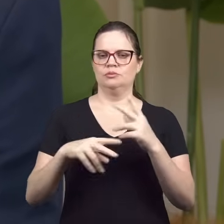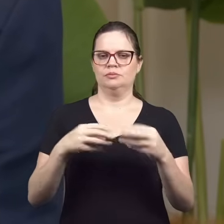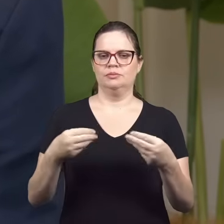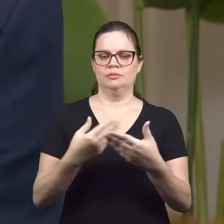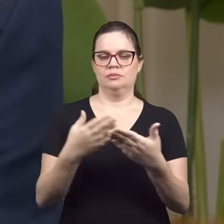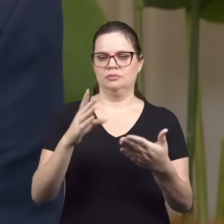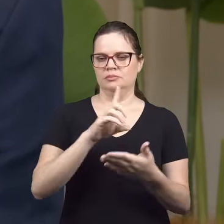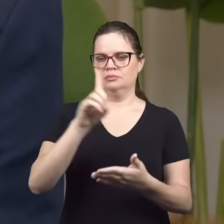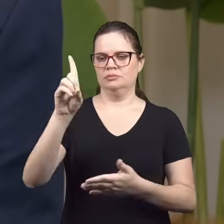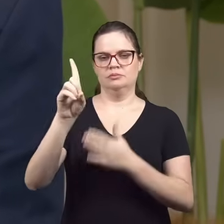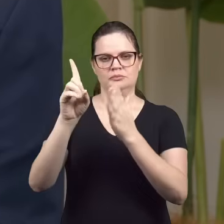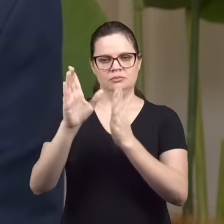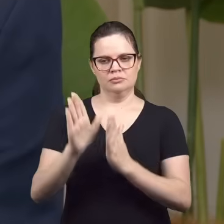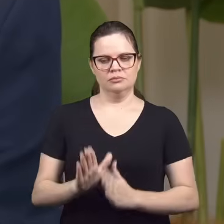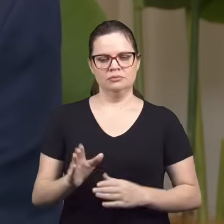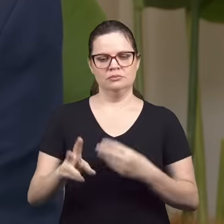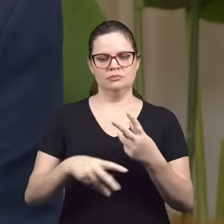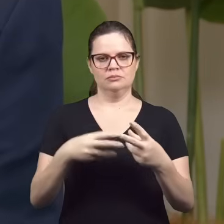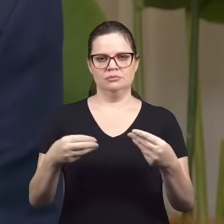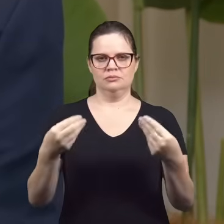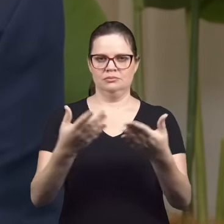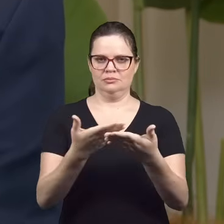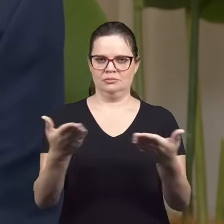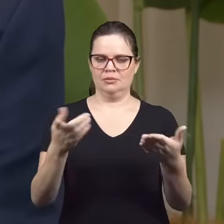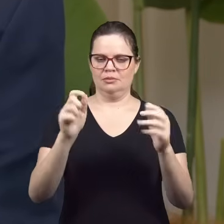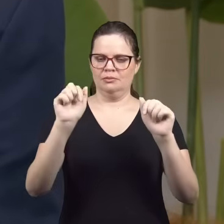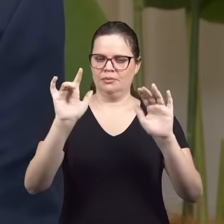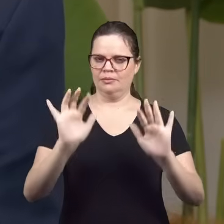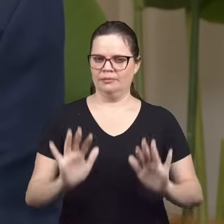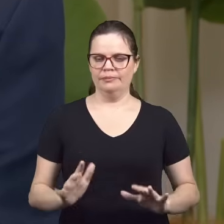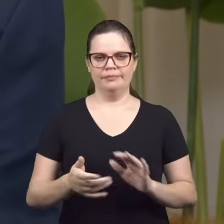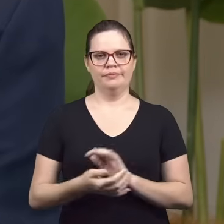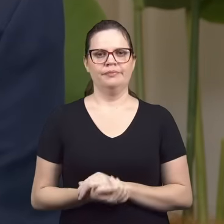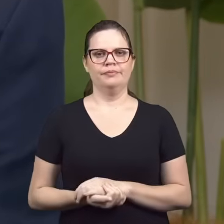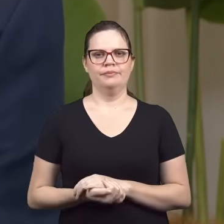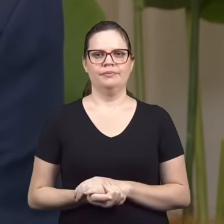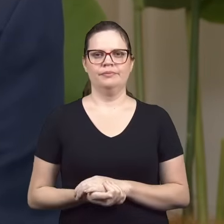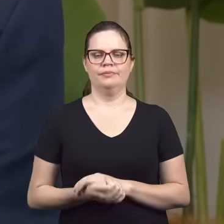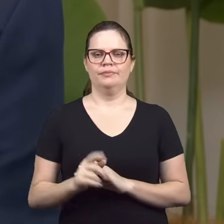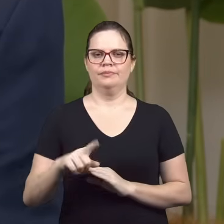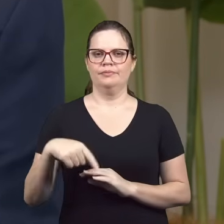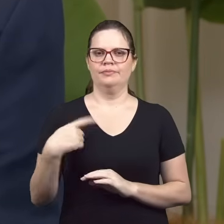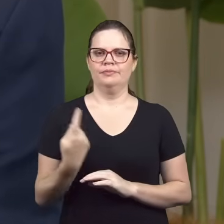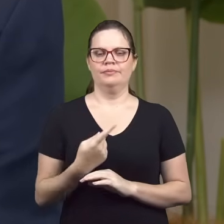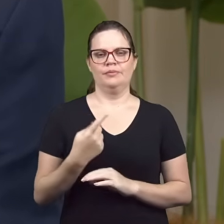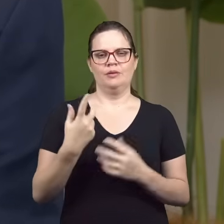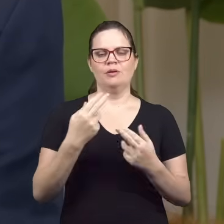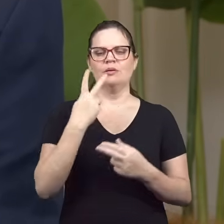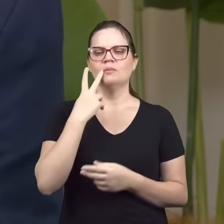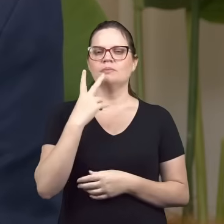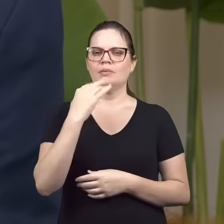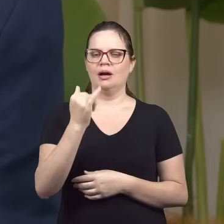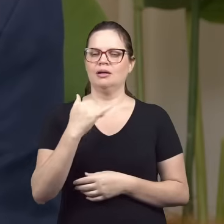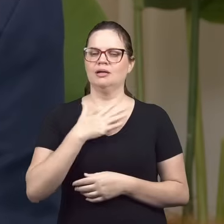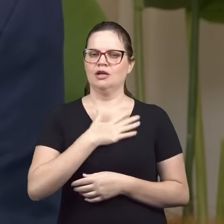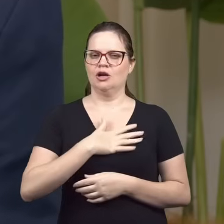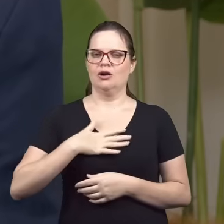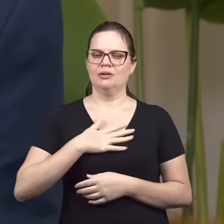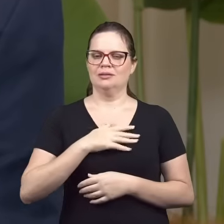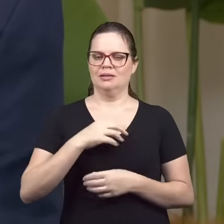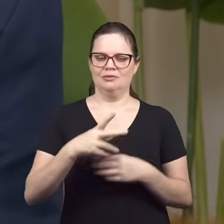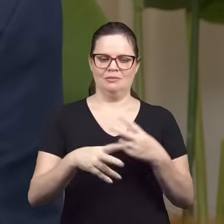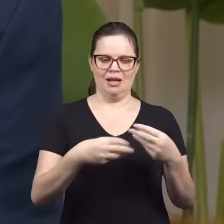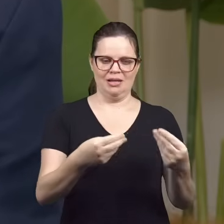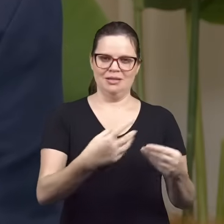fiel, Ele é Deus galardoador. Qual pai não tem a alegria de dar um presente para o seu filho? Não é